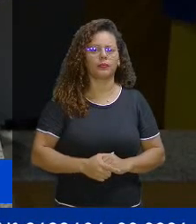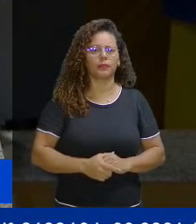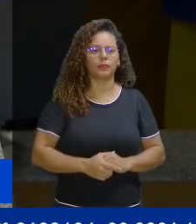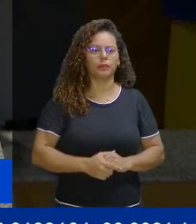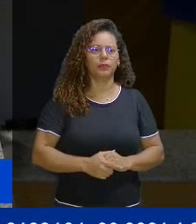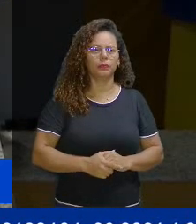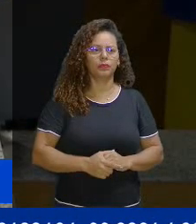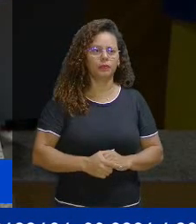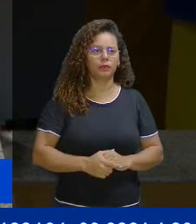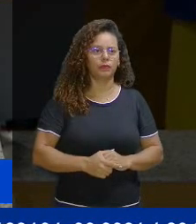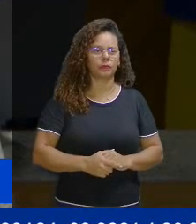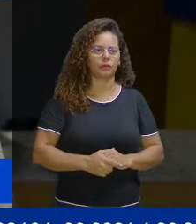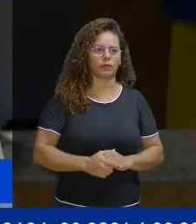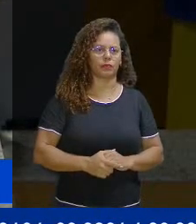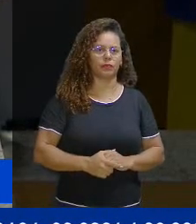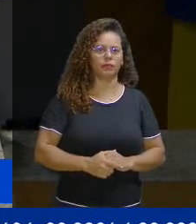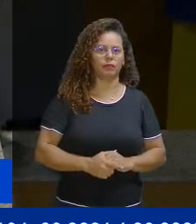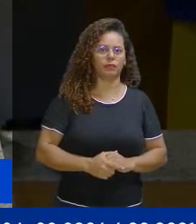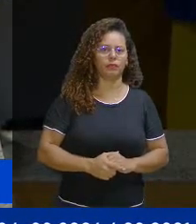e no mérito